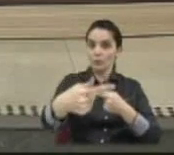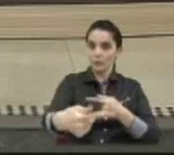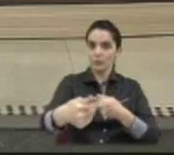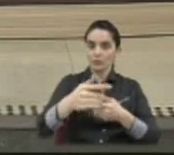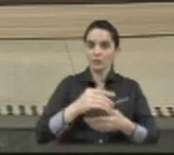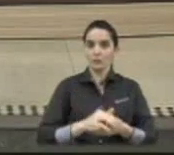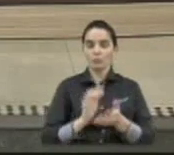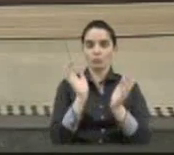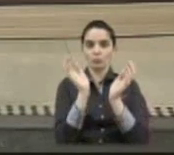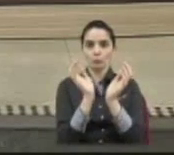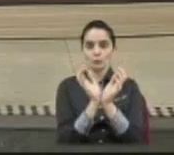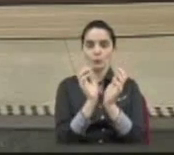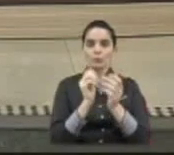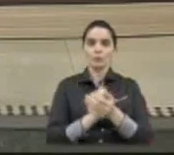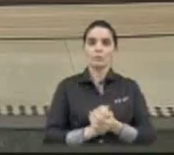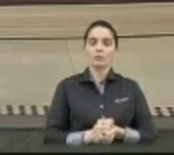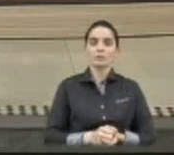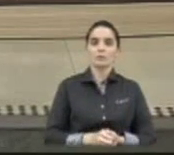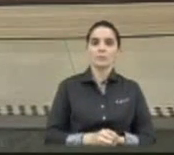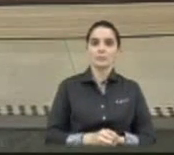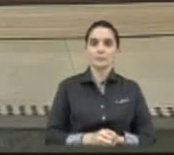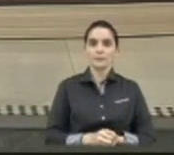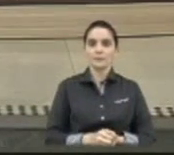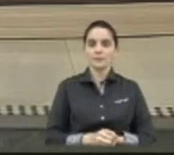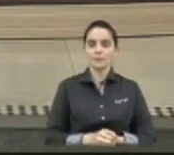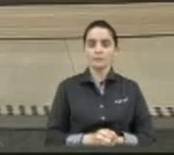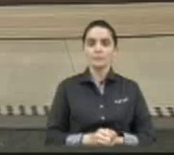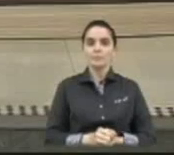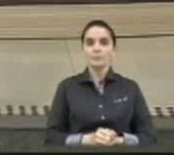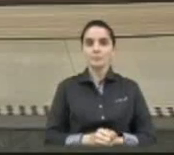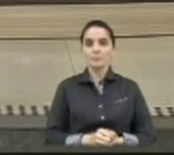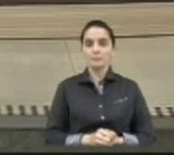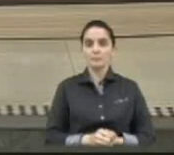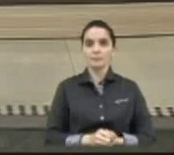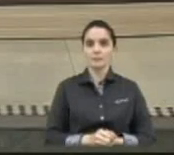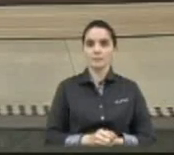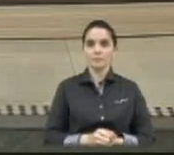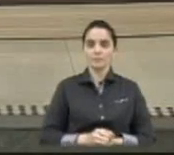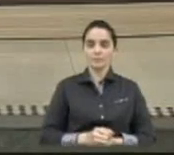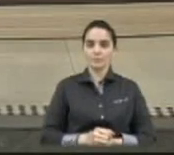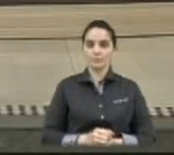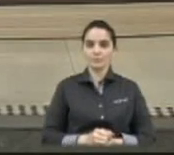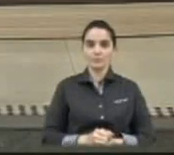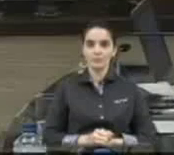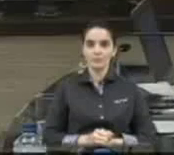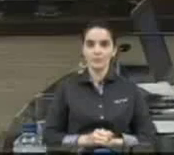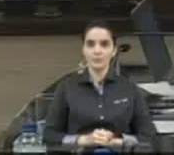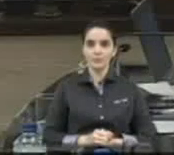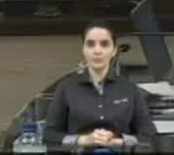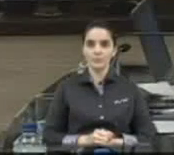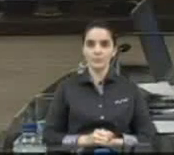da Comissão de Assuntos Relevantes.